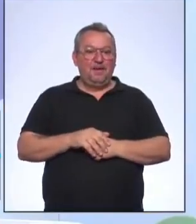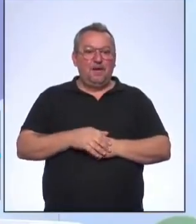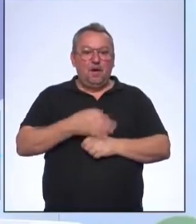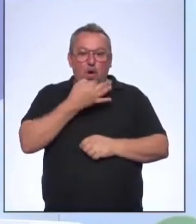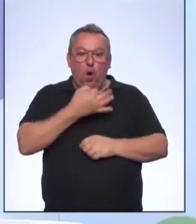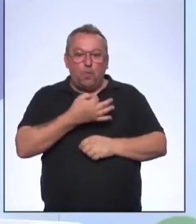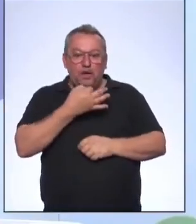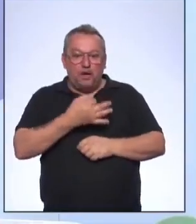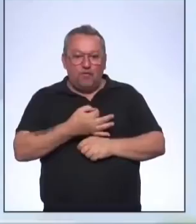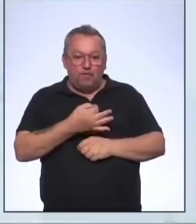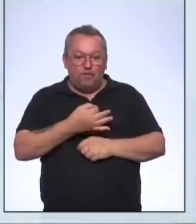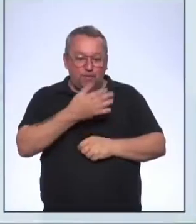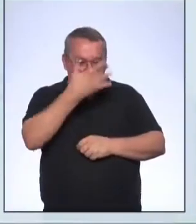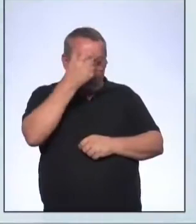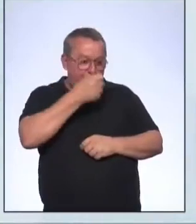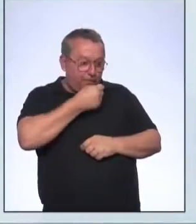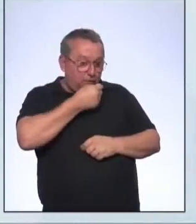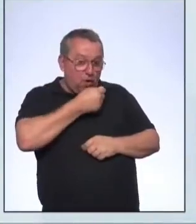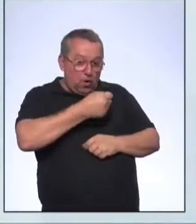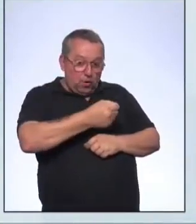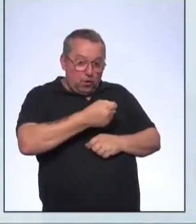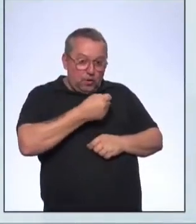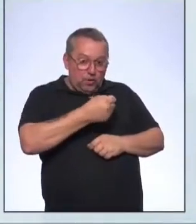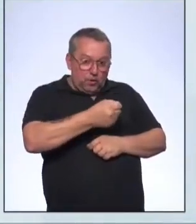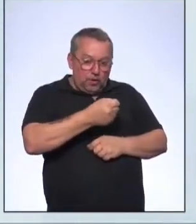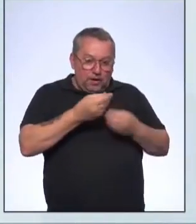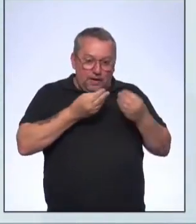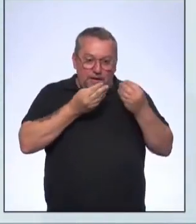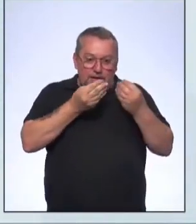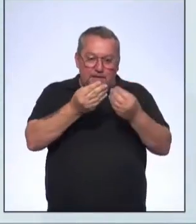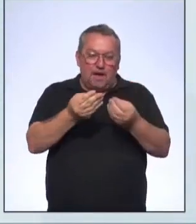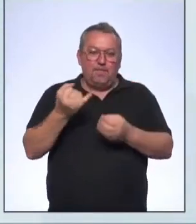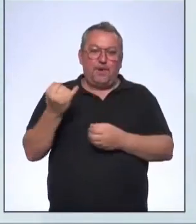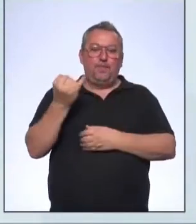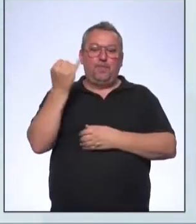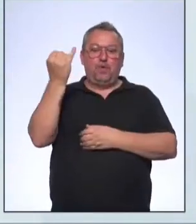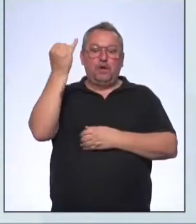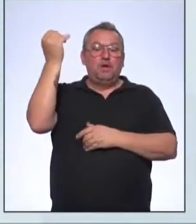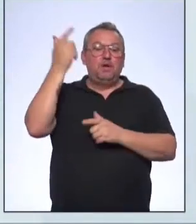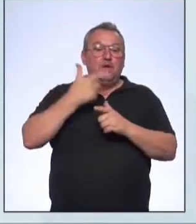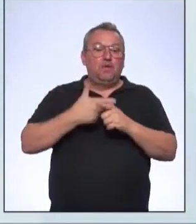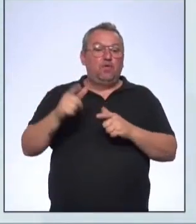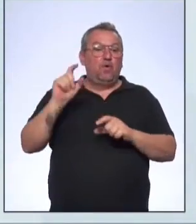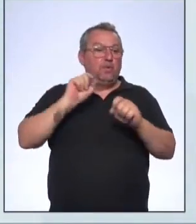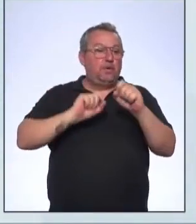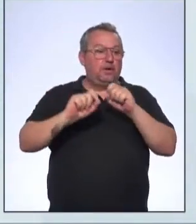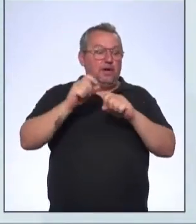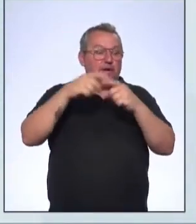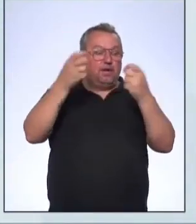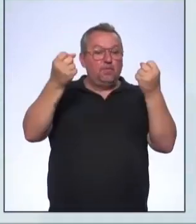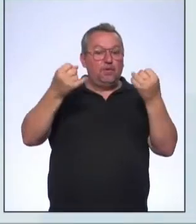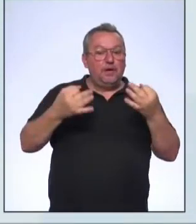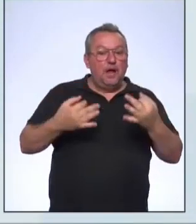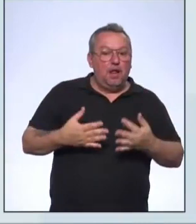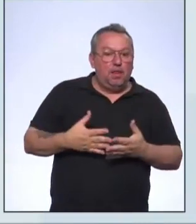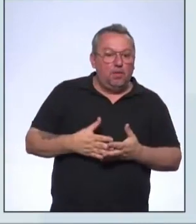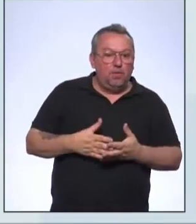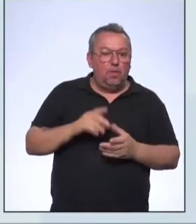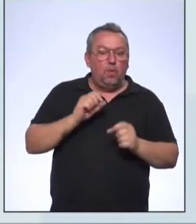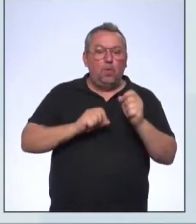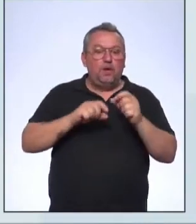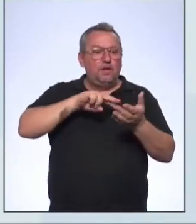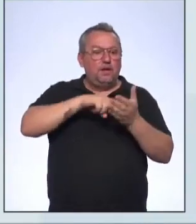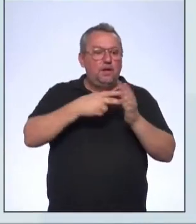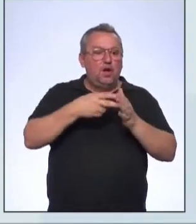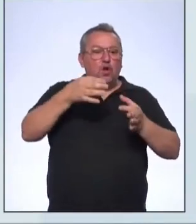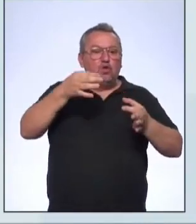ou seja, o repórter apresenta juízo de valor sobre o que está sendo discorrido. O que seria